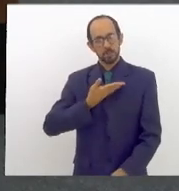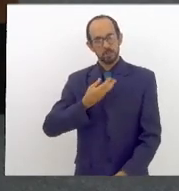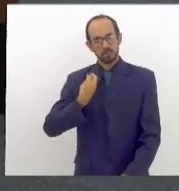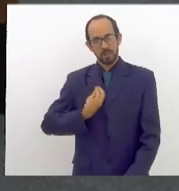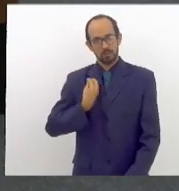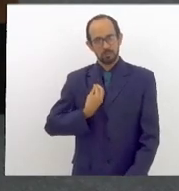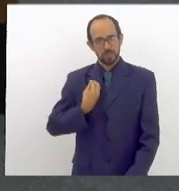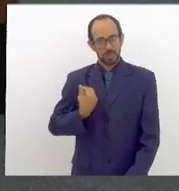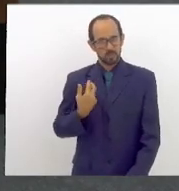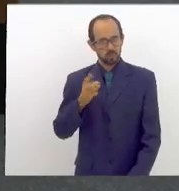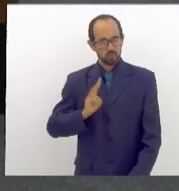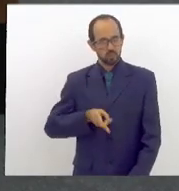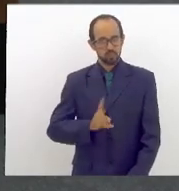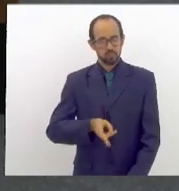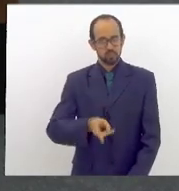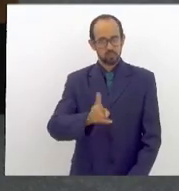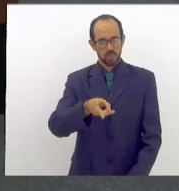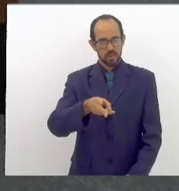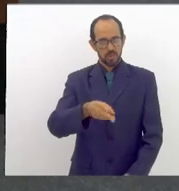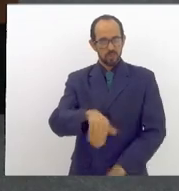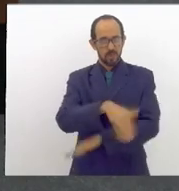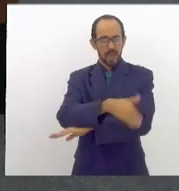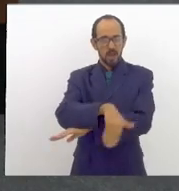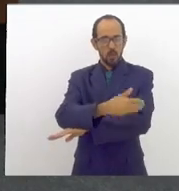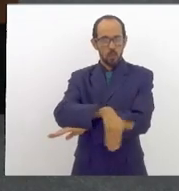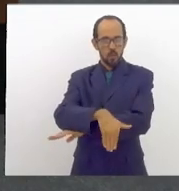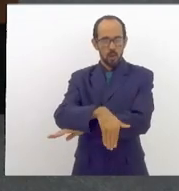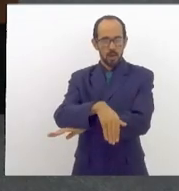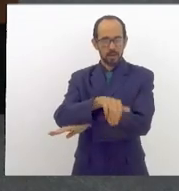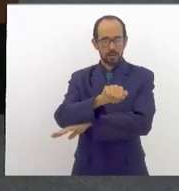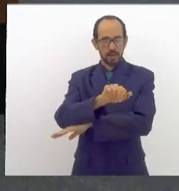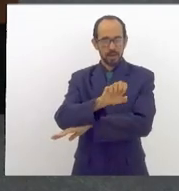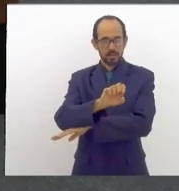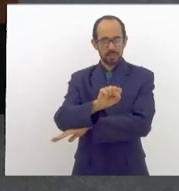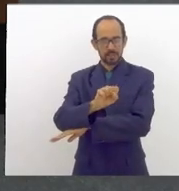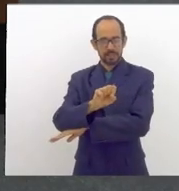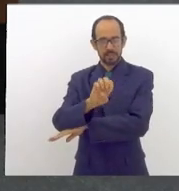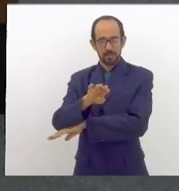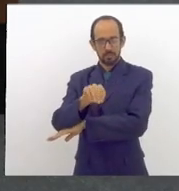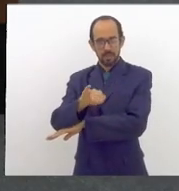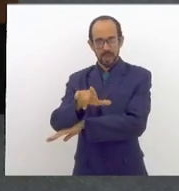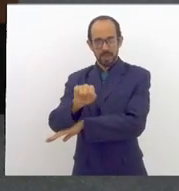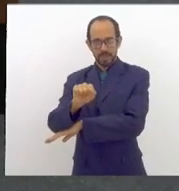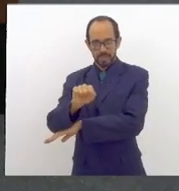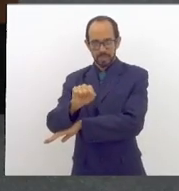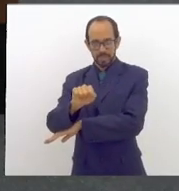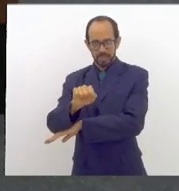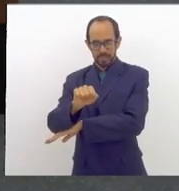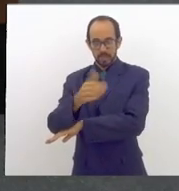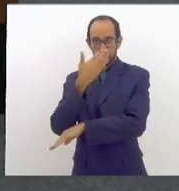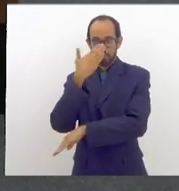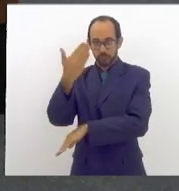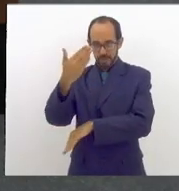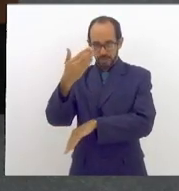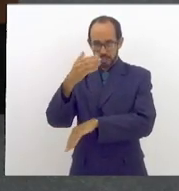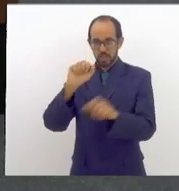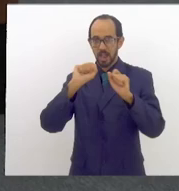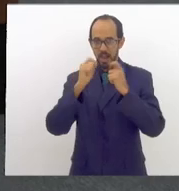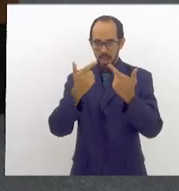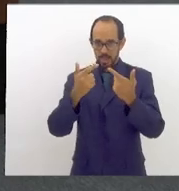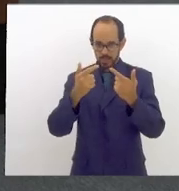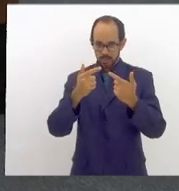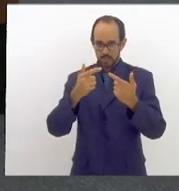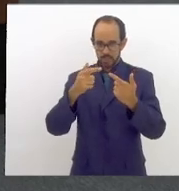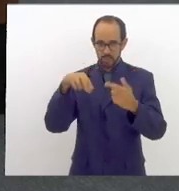foi lá na rua da Assembleia lá na antiga Sede Administrativa da alerj porque